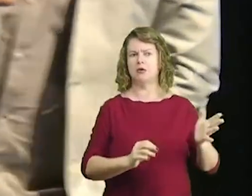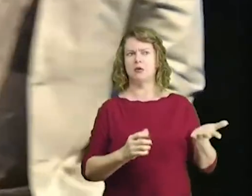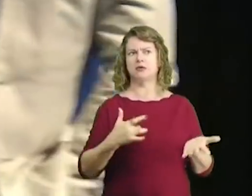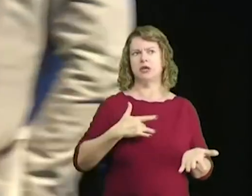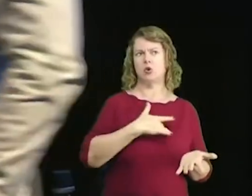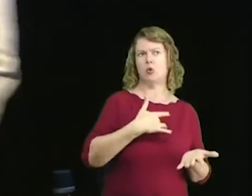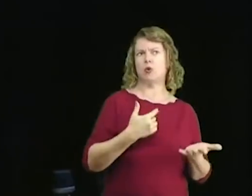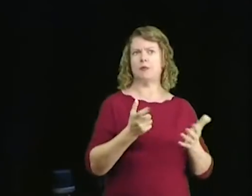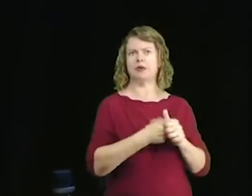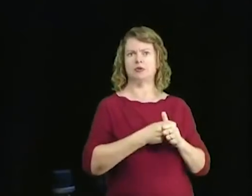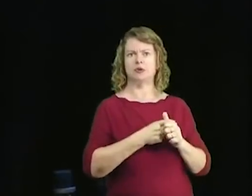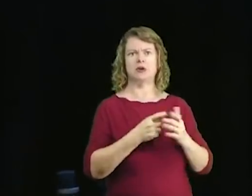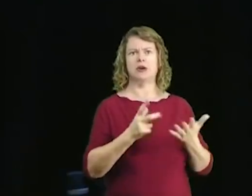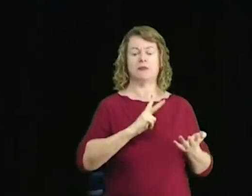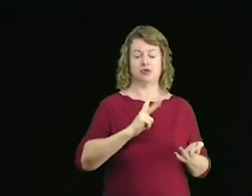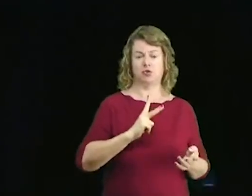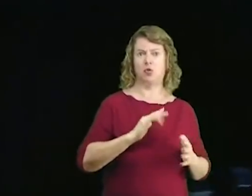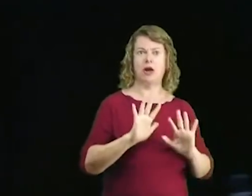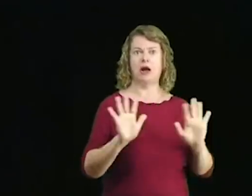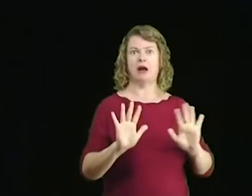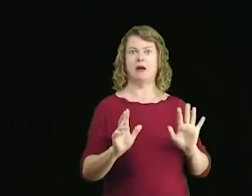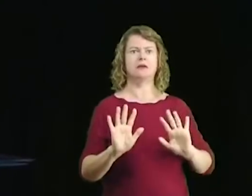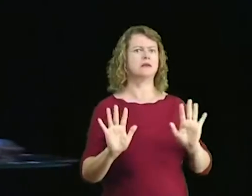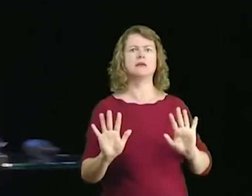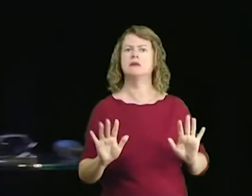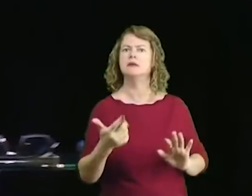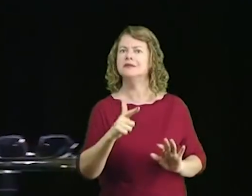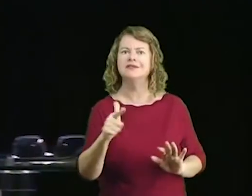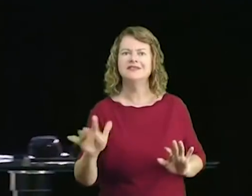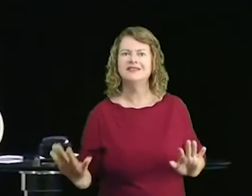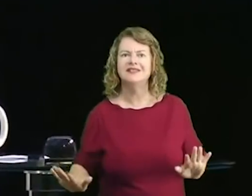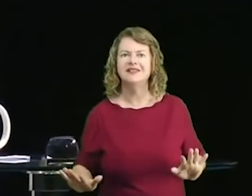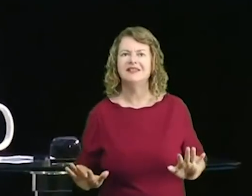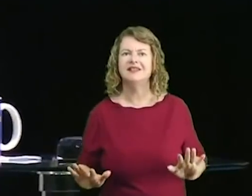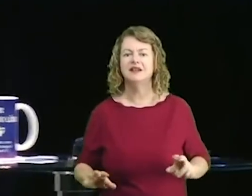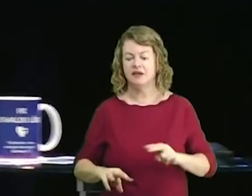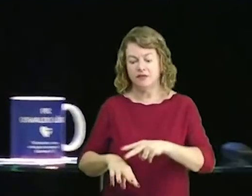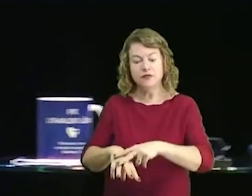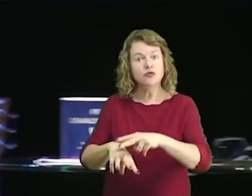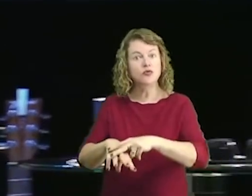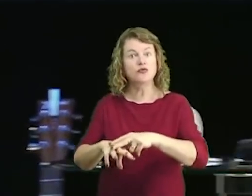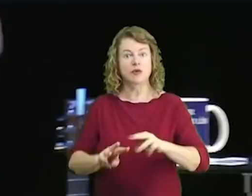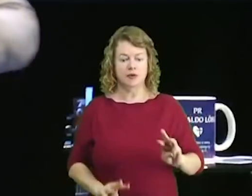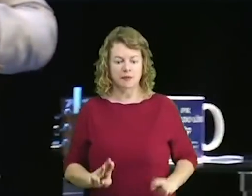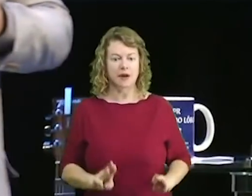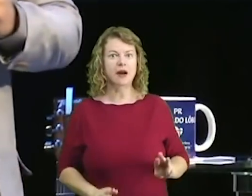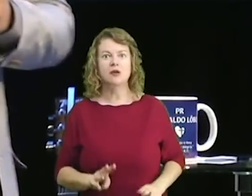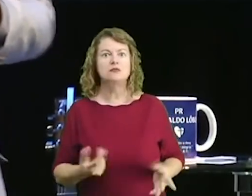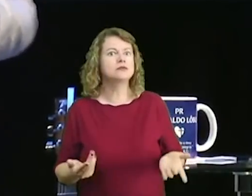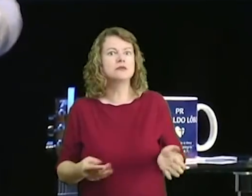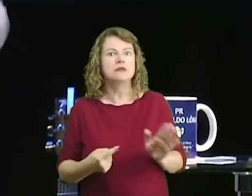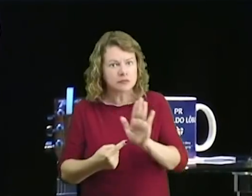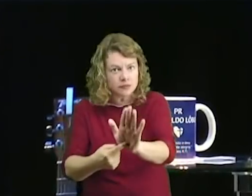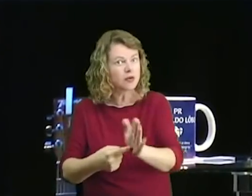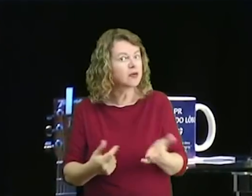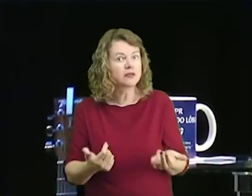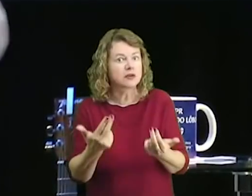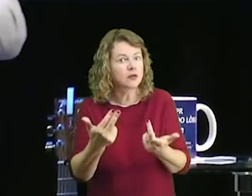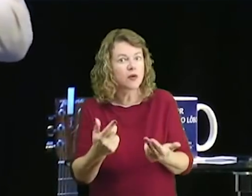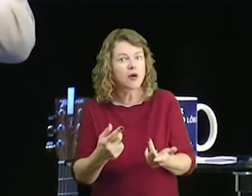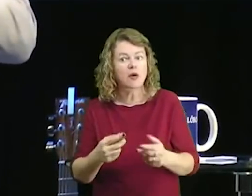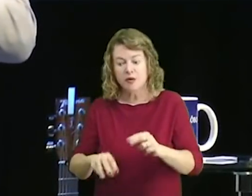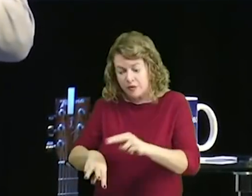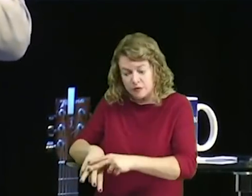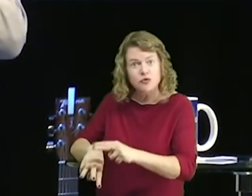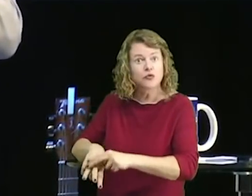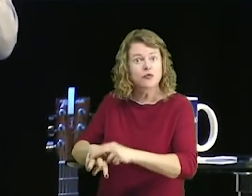impressionou Jesus? Qual foi a viúva? A viúva de Marcos 12, ela era viúva, ela vem e traz de oferta duas moedas. Aí